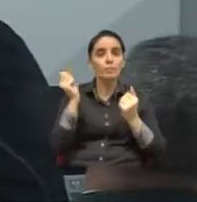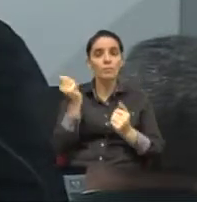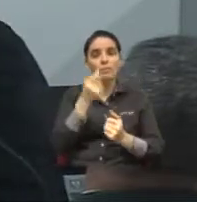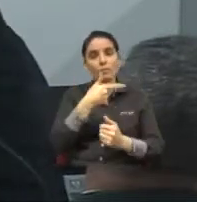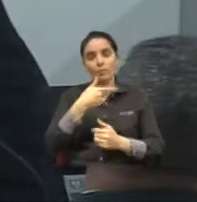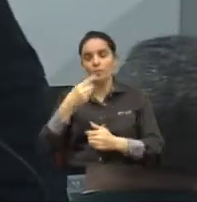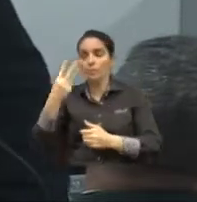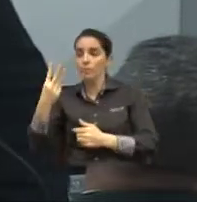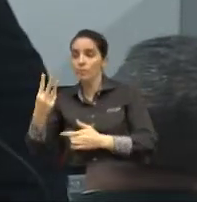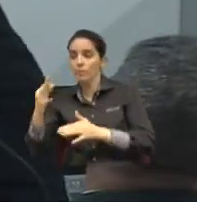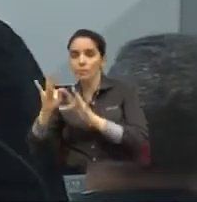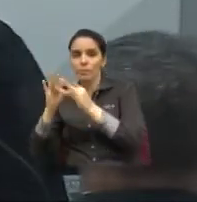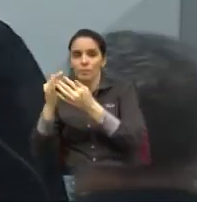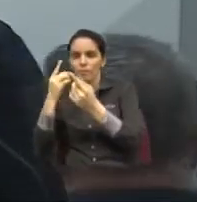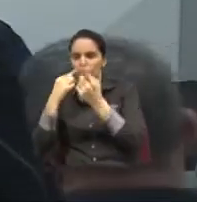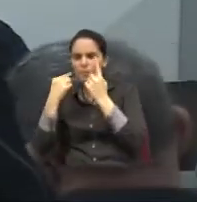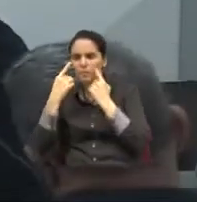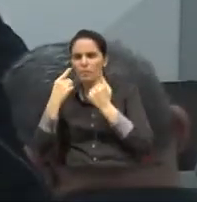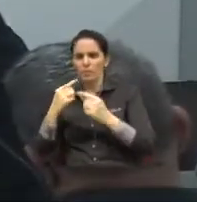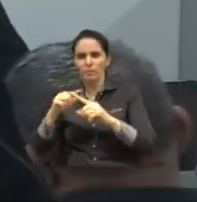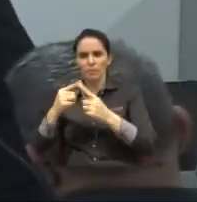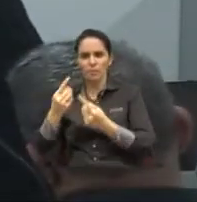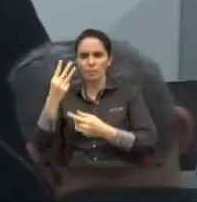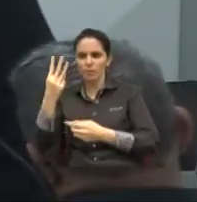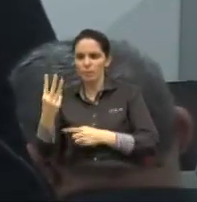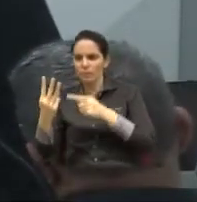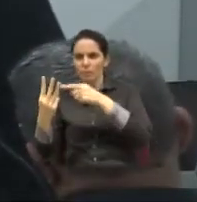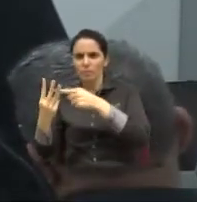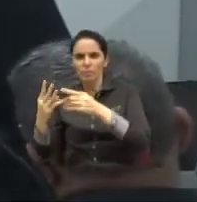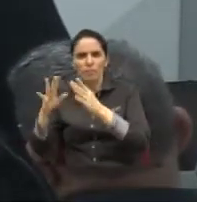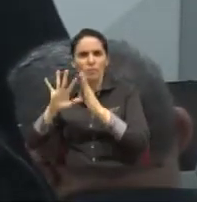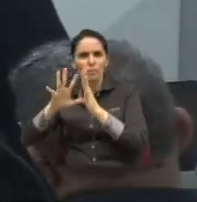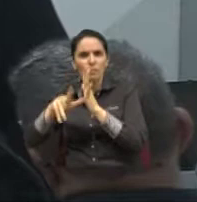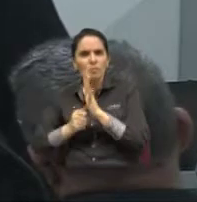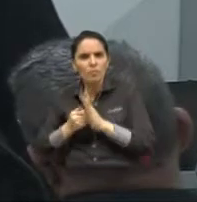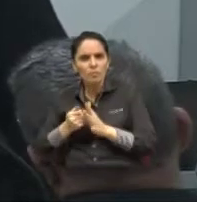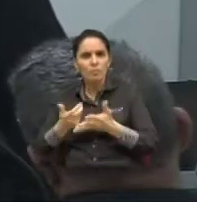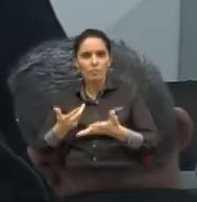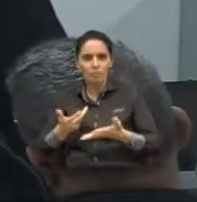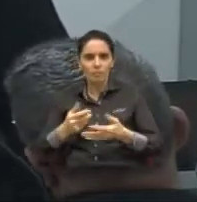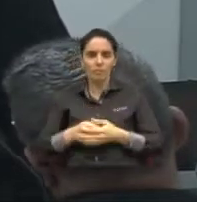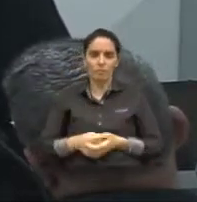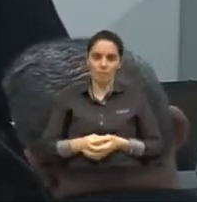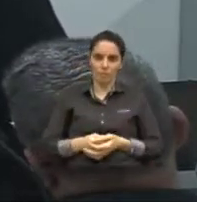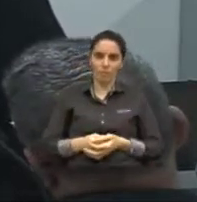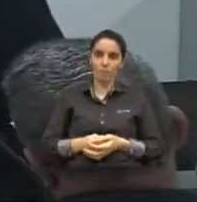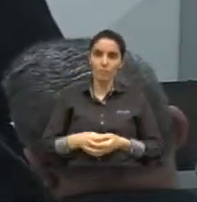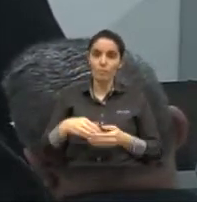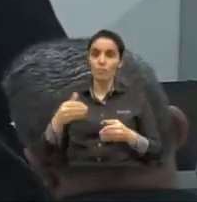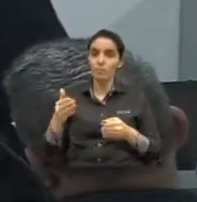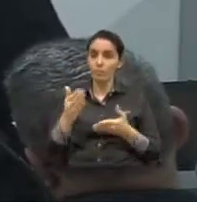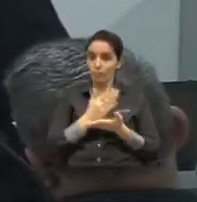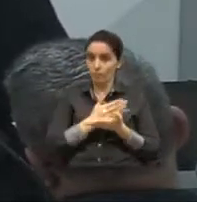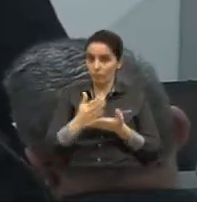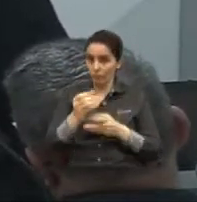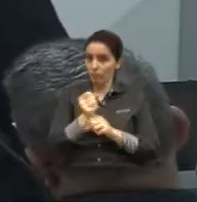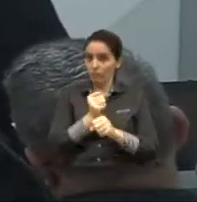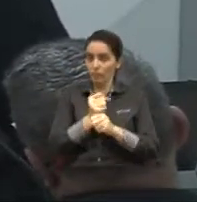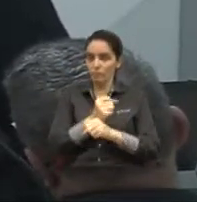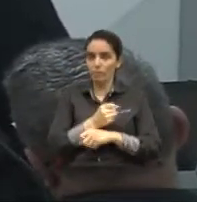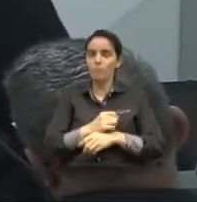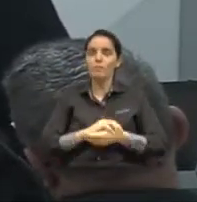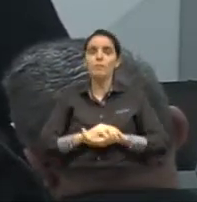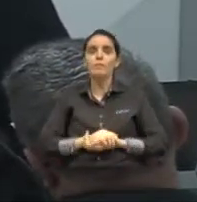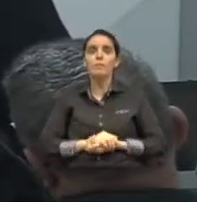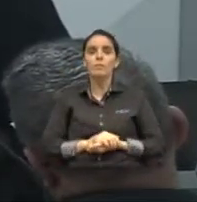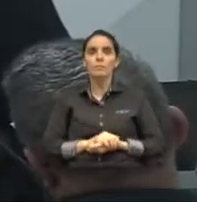para que nós possamos honrar. Porque no começo do ano nós tivemos 2 atitudes dessa de bravura, e